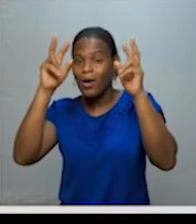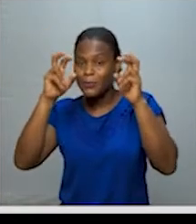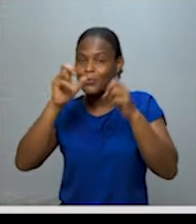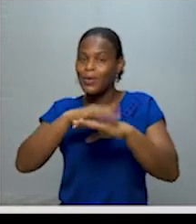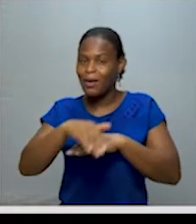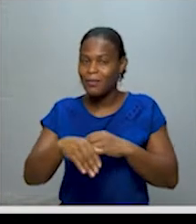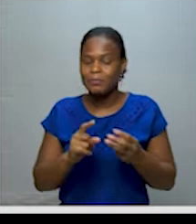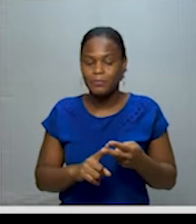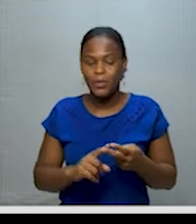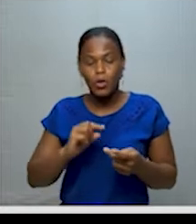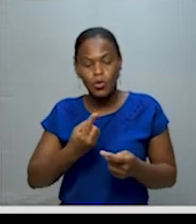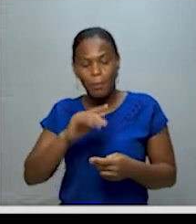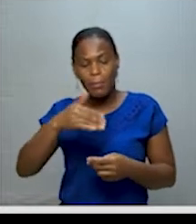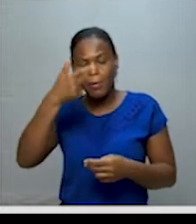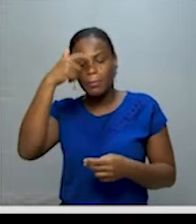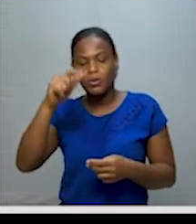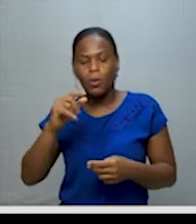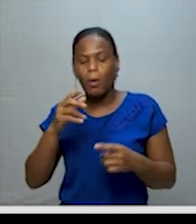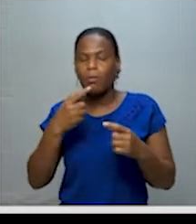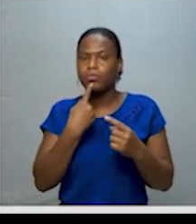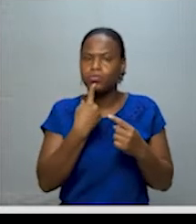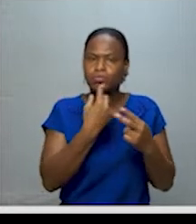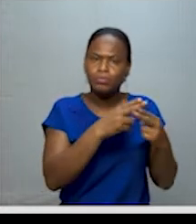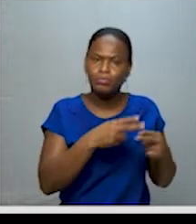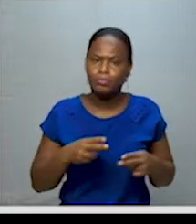causa. Somos a primeira pessoa do plural.